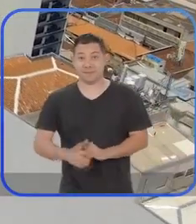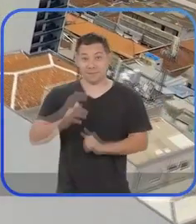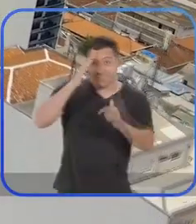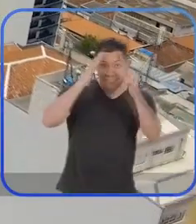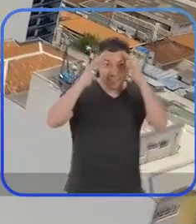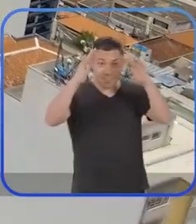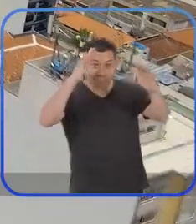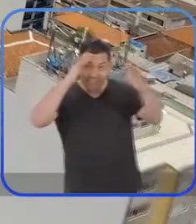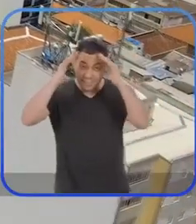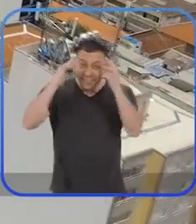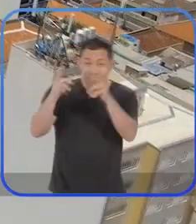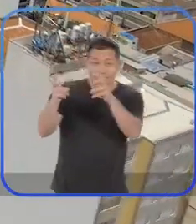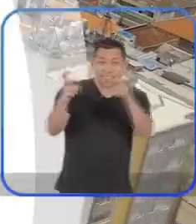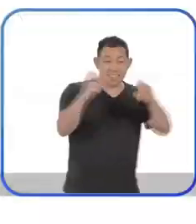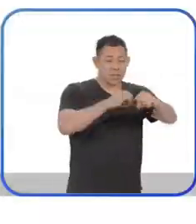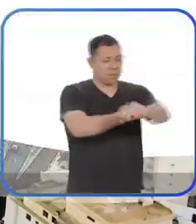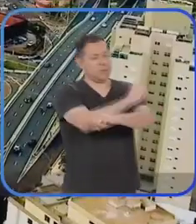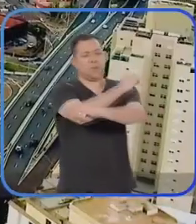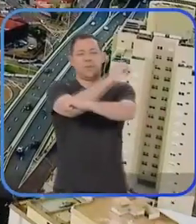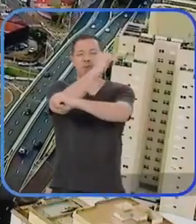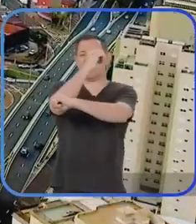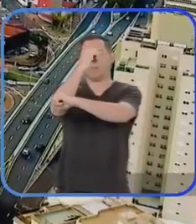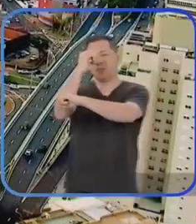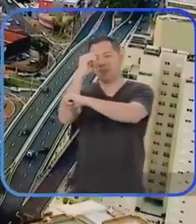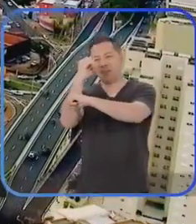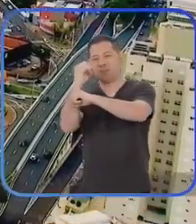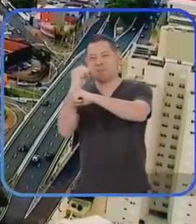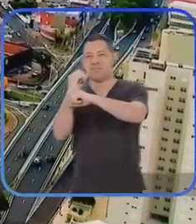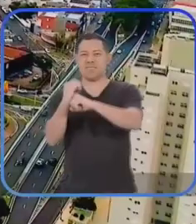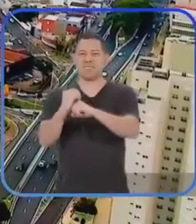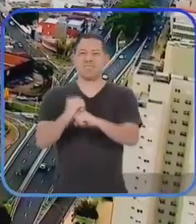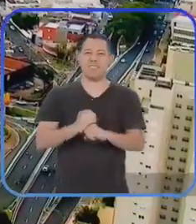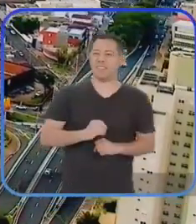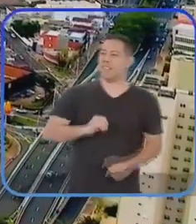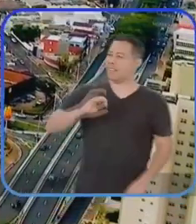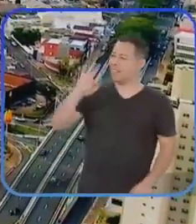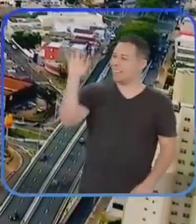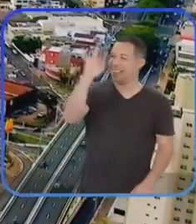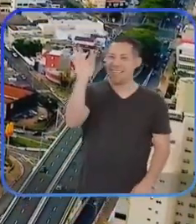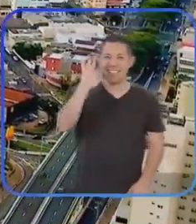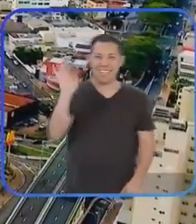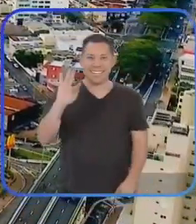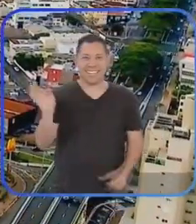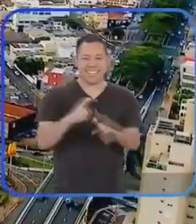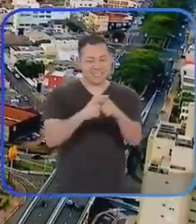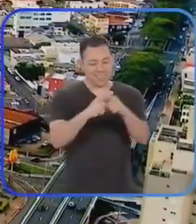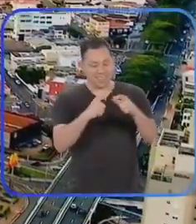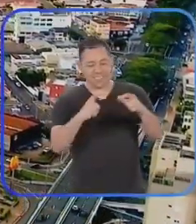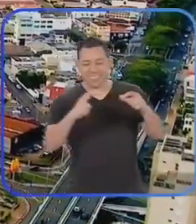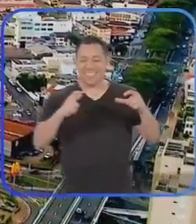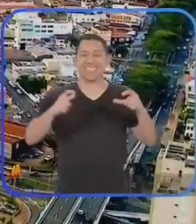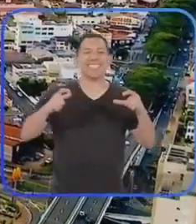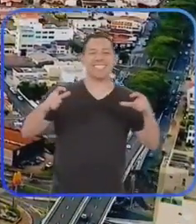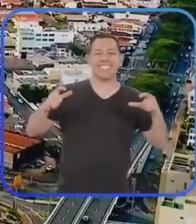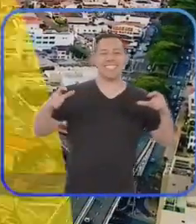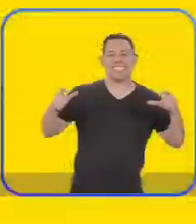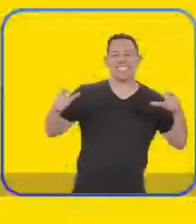Basta olhar pro lado, ao longe ou no horizonte, pra ver e sentir que Franca cresceu um